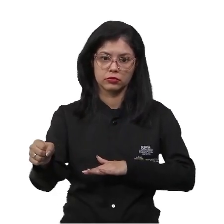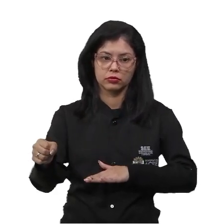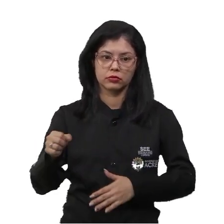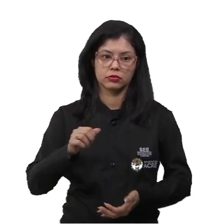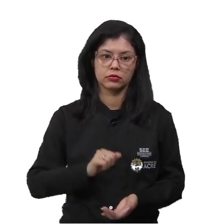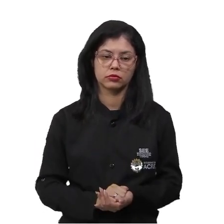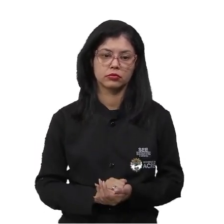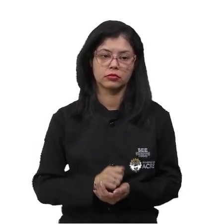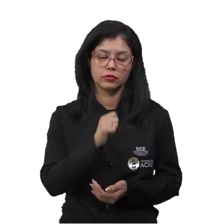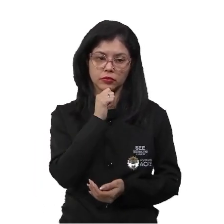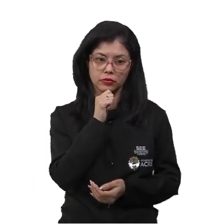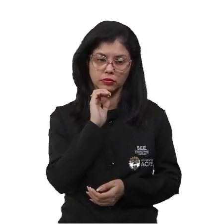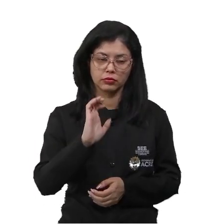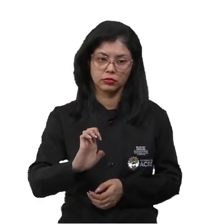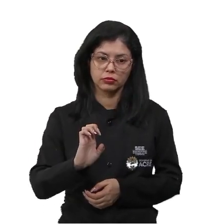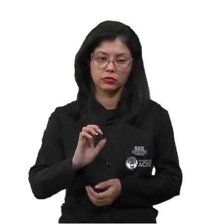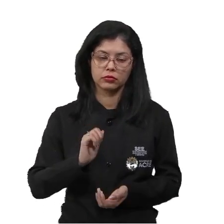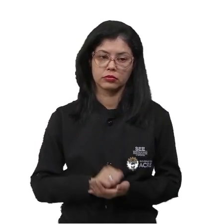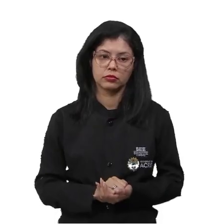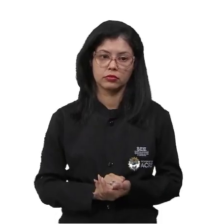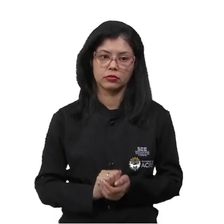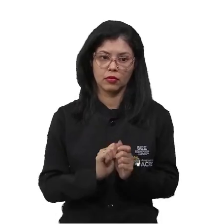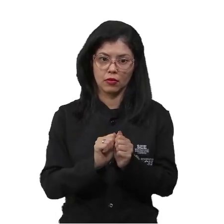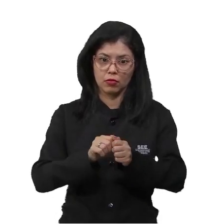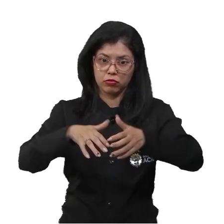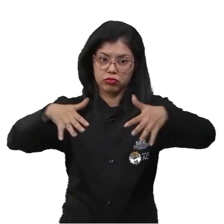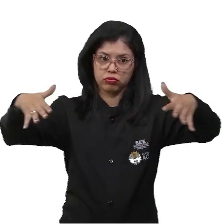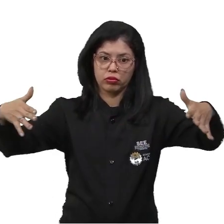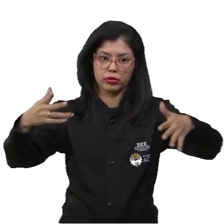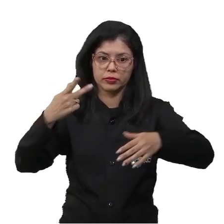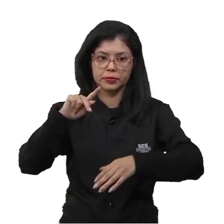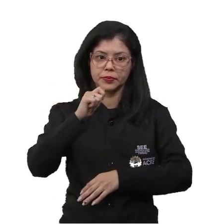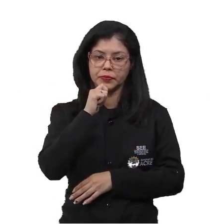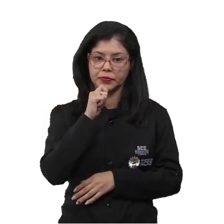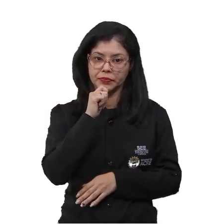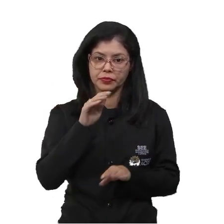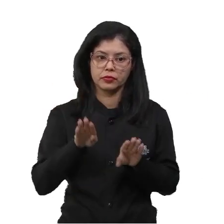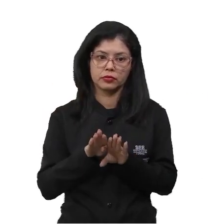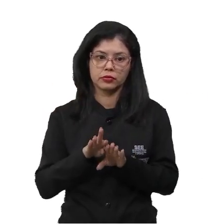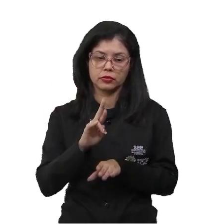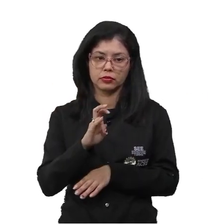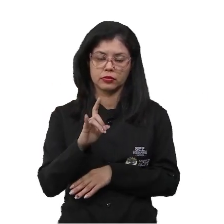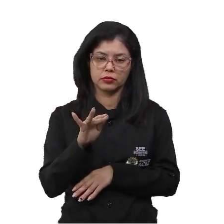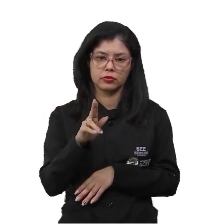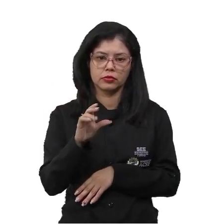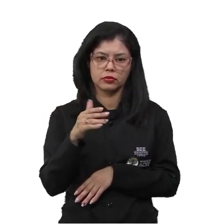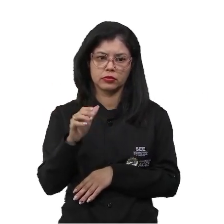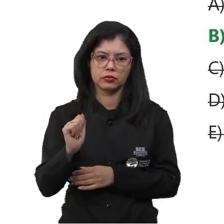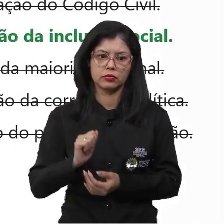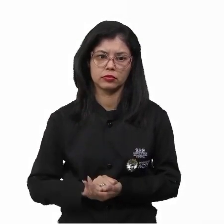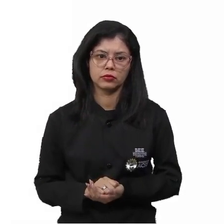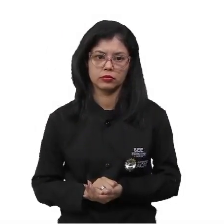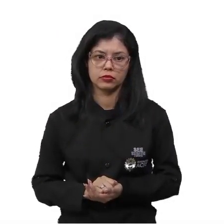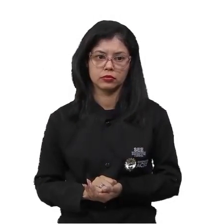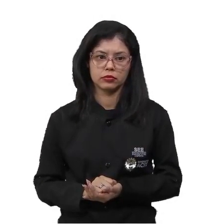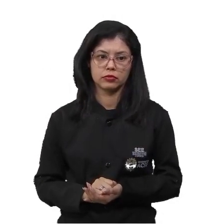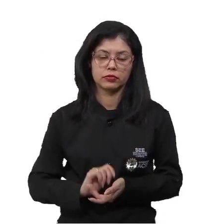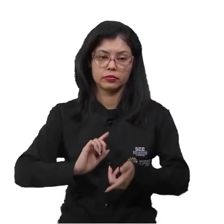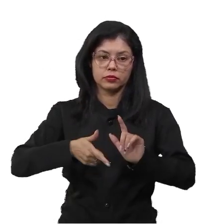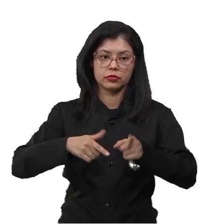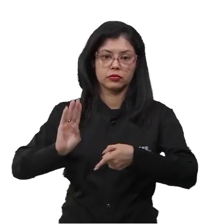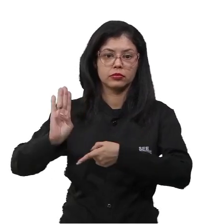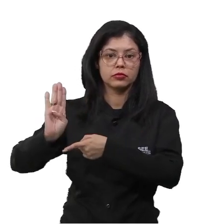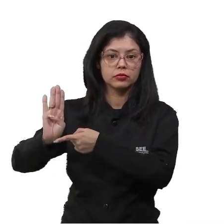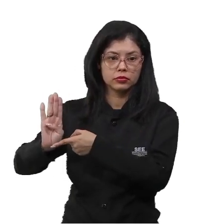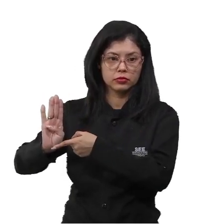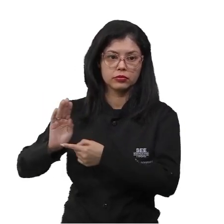e letra E, expansão do período de reclusão. Vamos visualizar a alternativa correta, está expressa